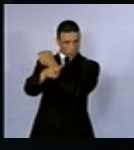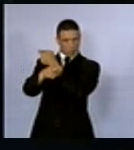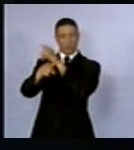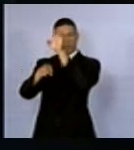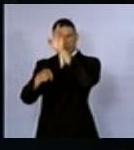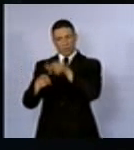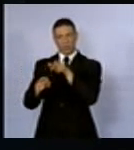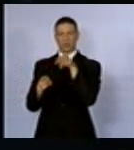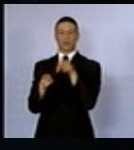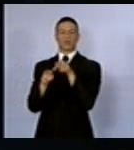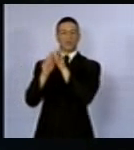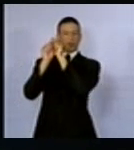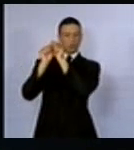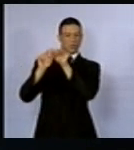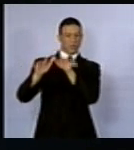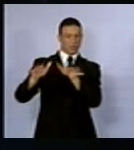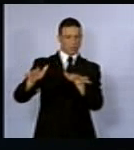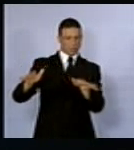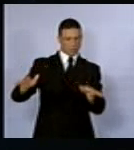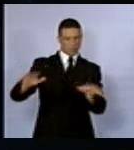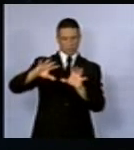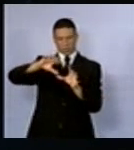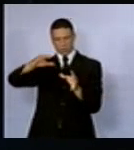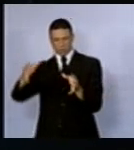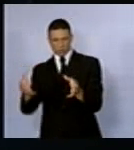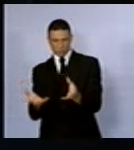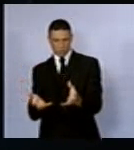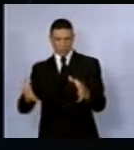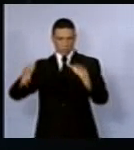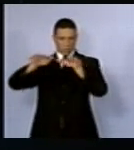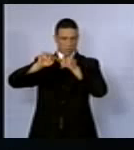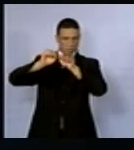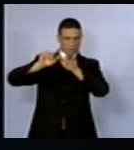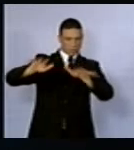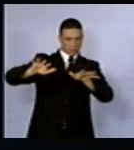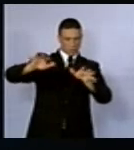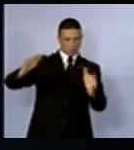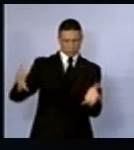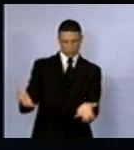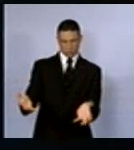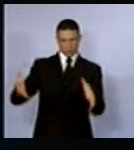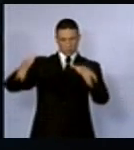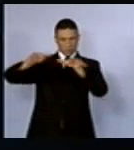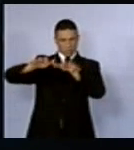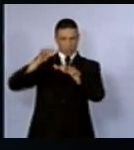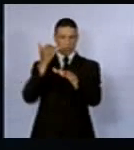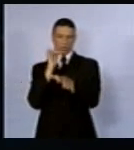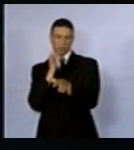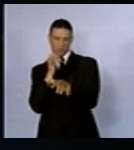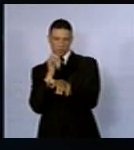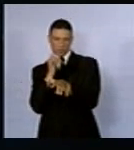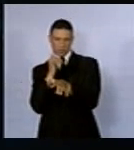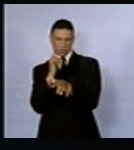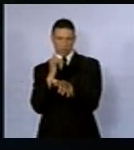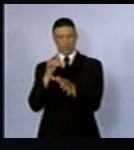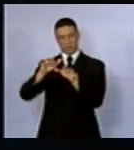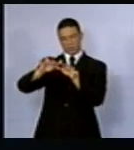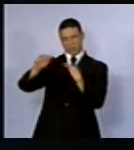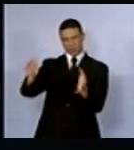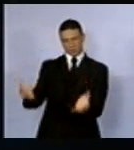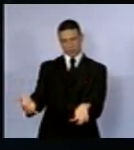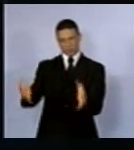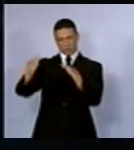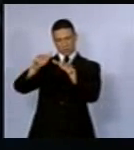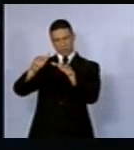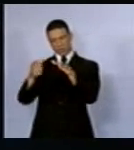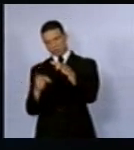dessa corrente elétrica, um campo magnético. Esse campo magnético, ele é maior nos limites do